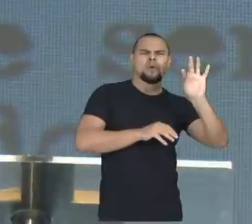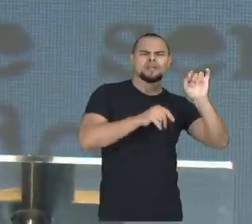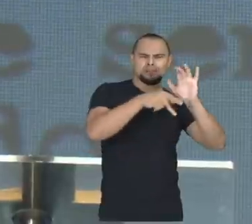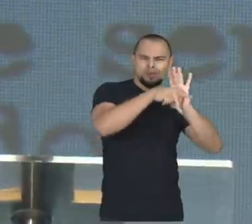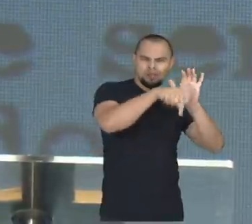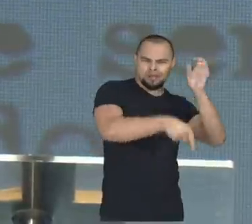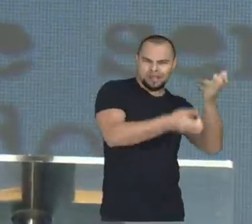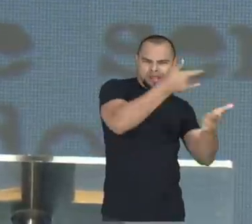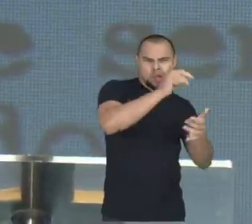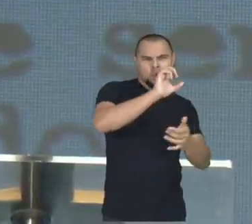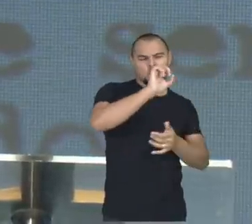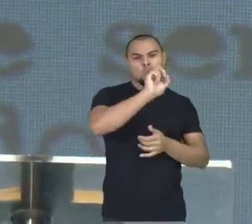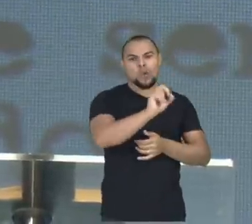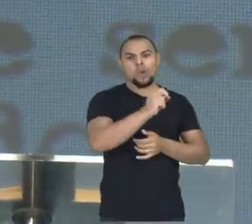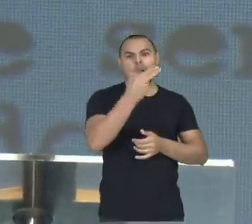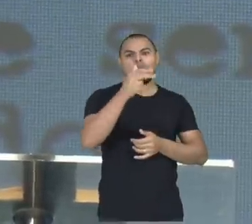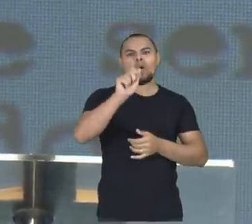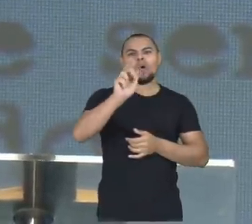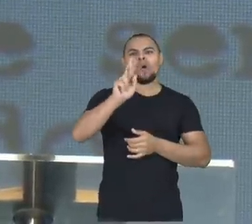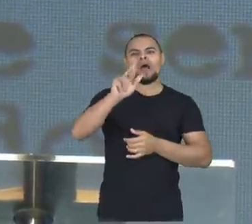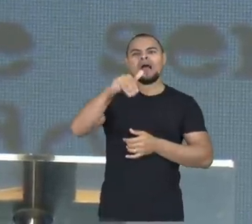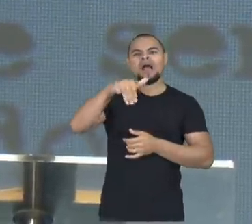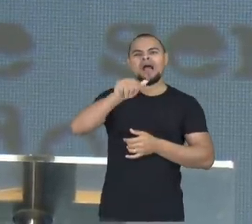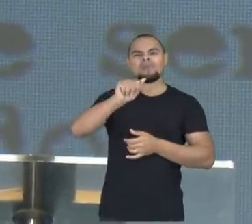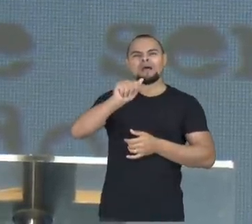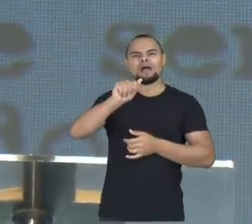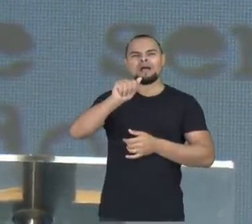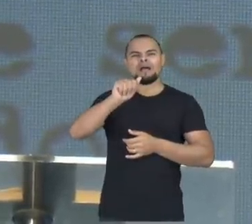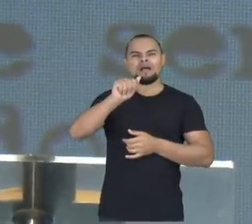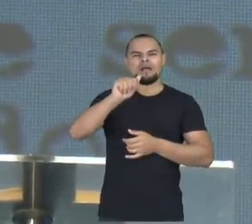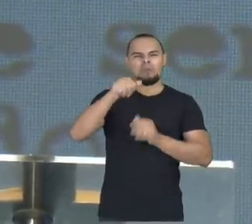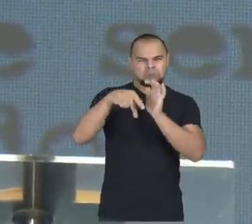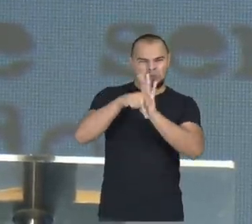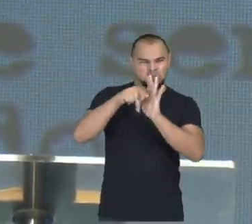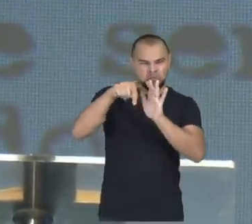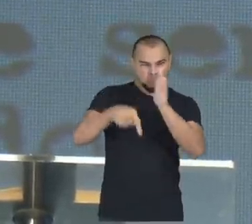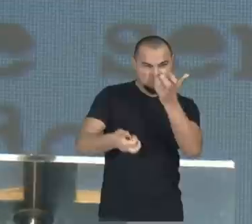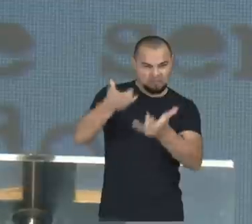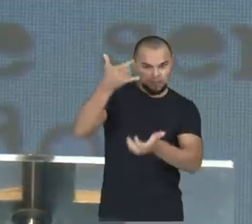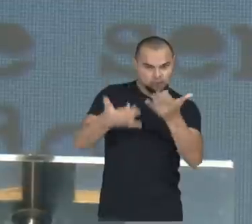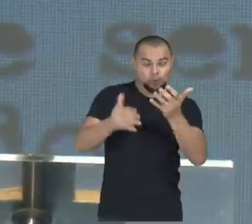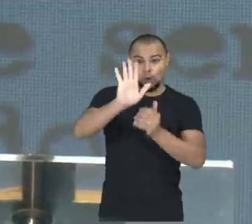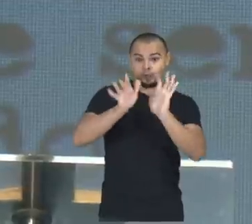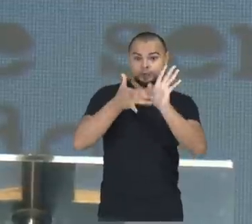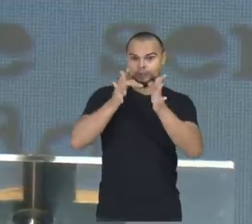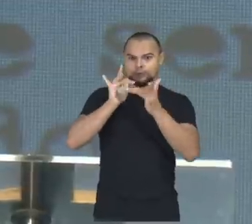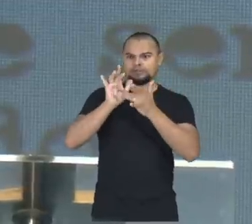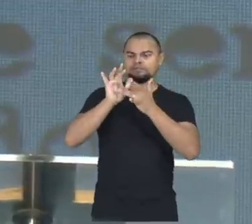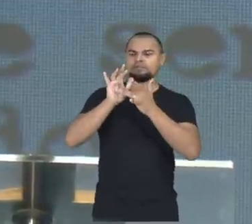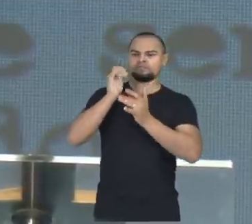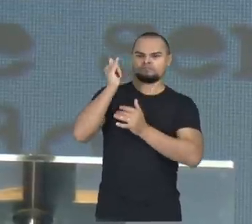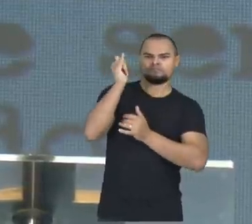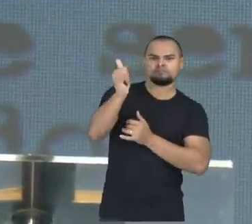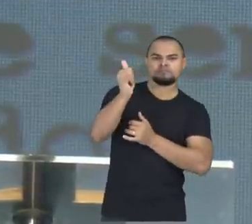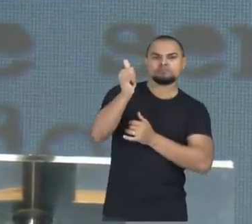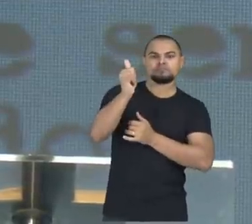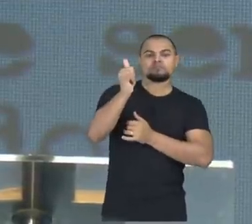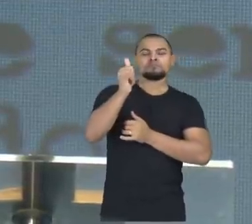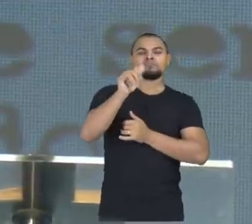de inferno? A diferença é brutal. Se Jesus estava dizendo aqui que as armas do